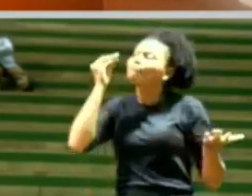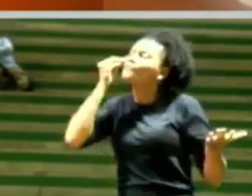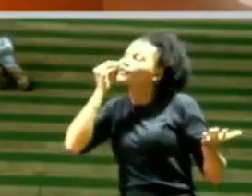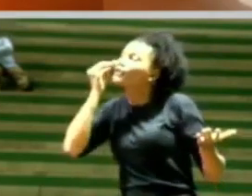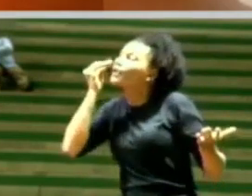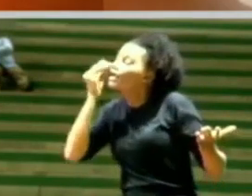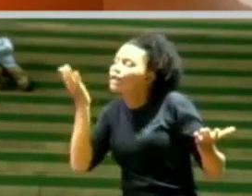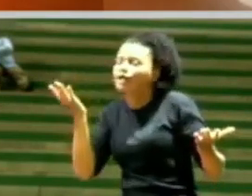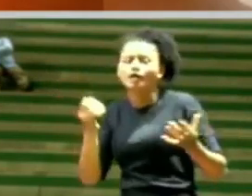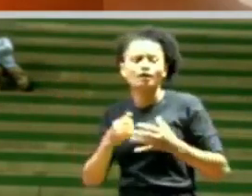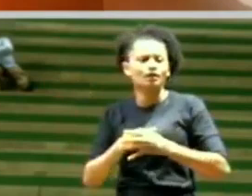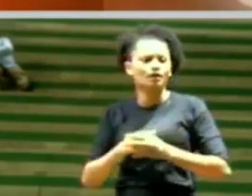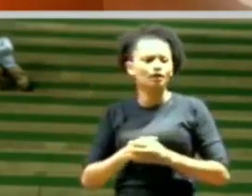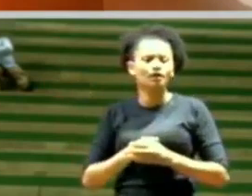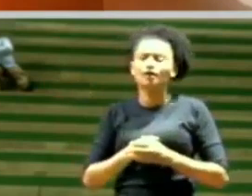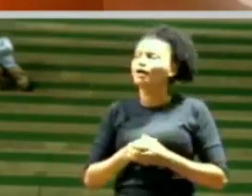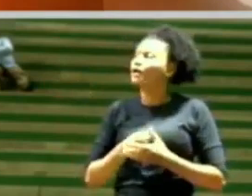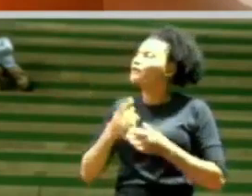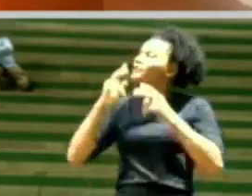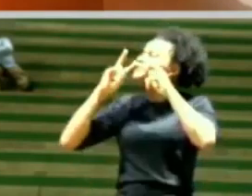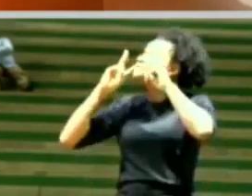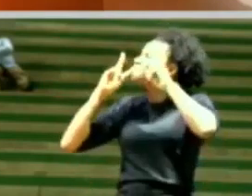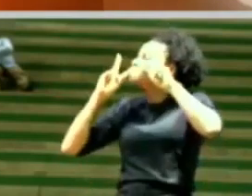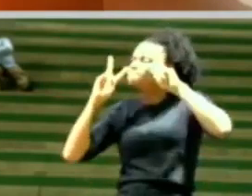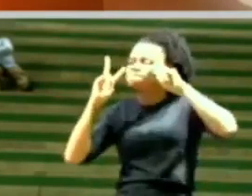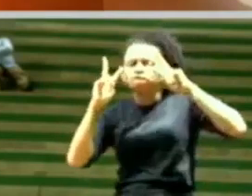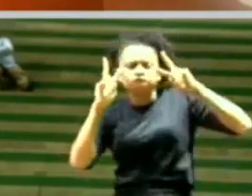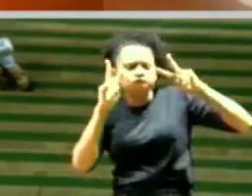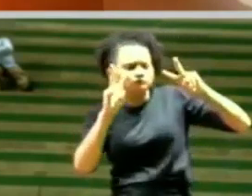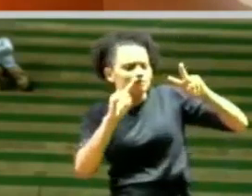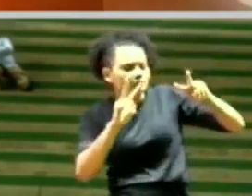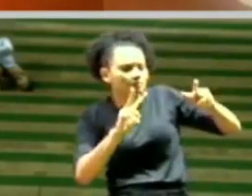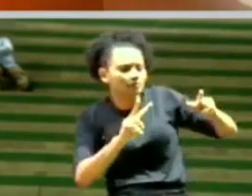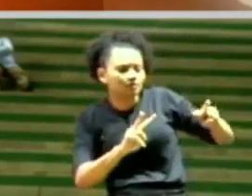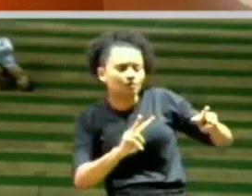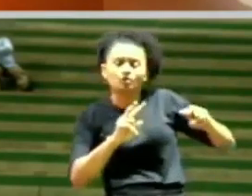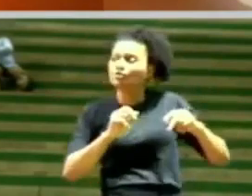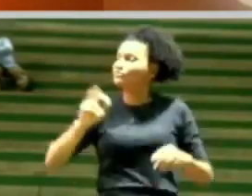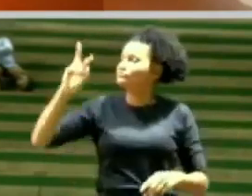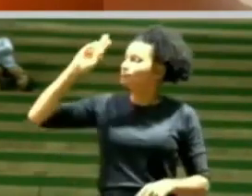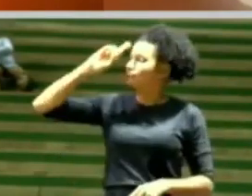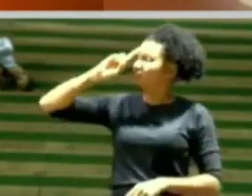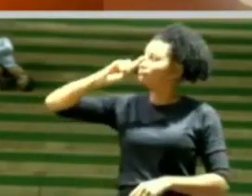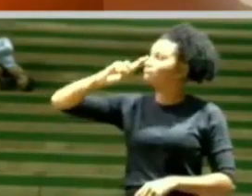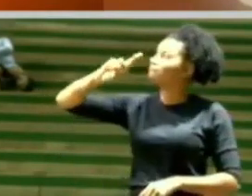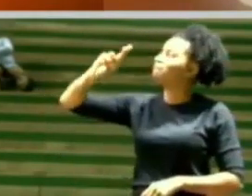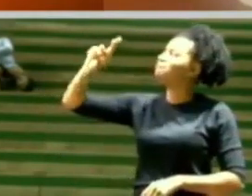Provai e vede que o Senhor